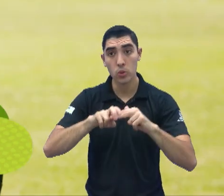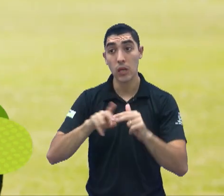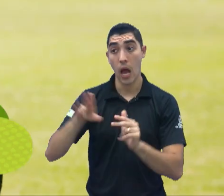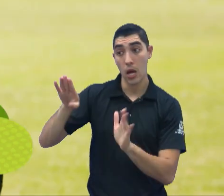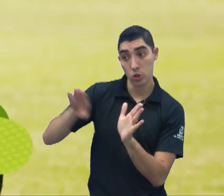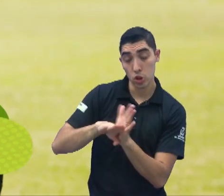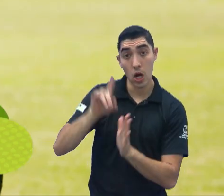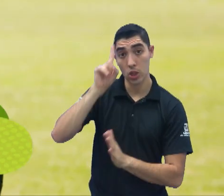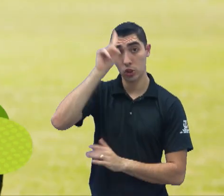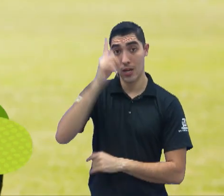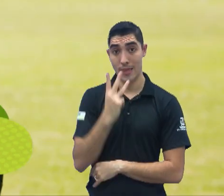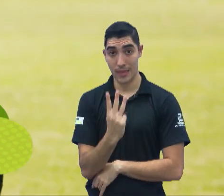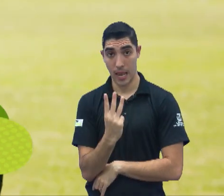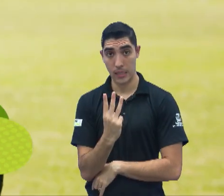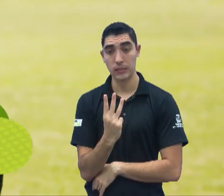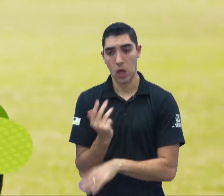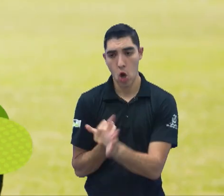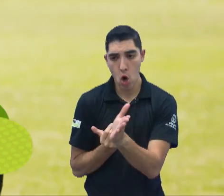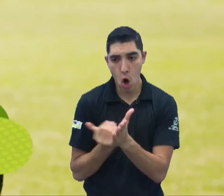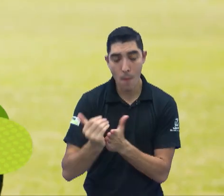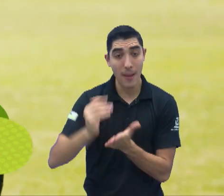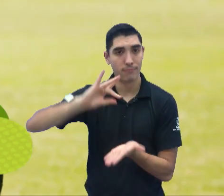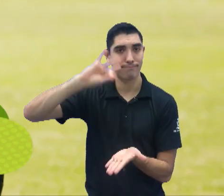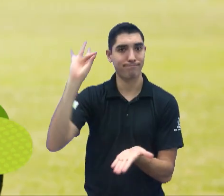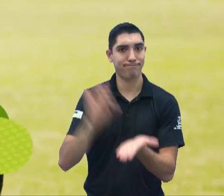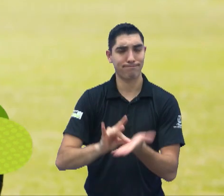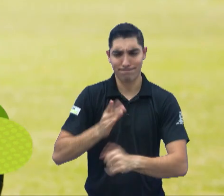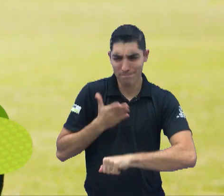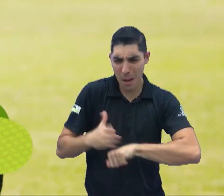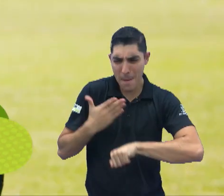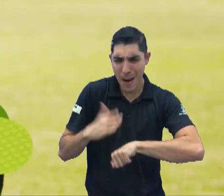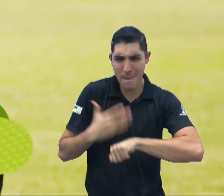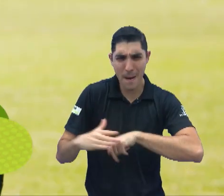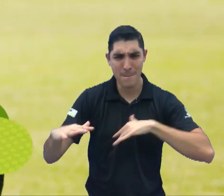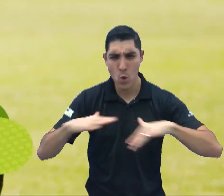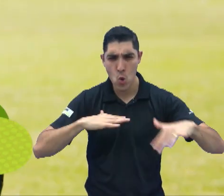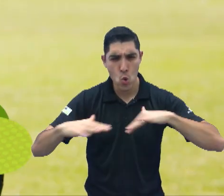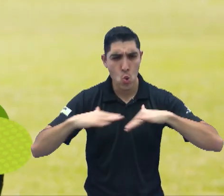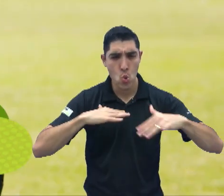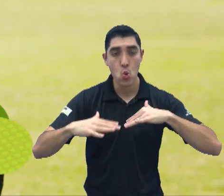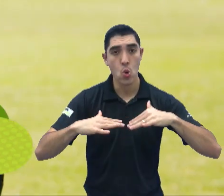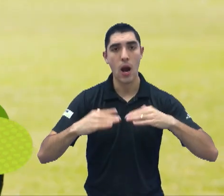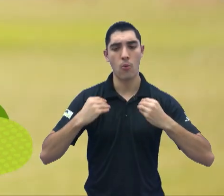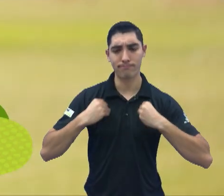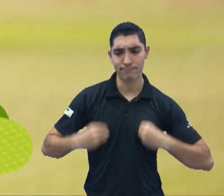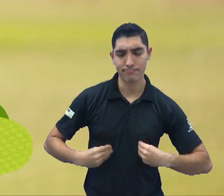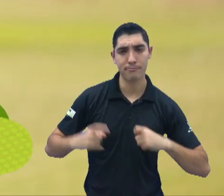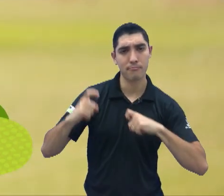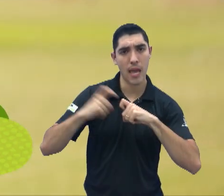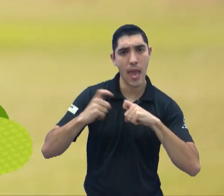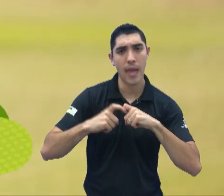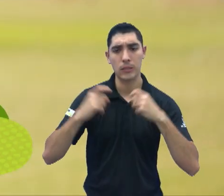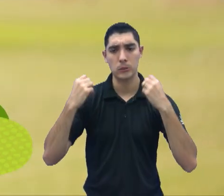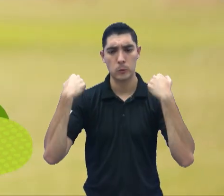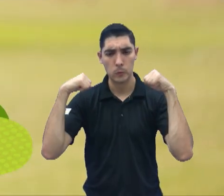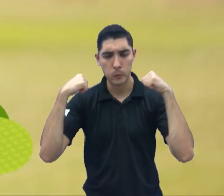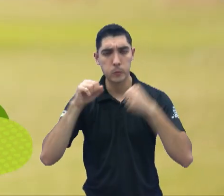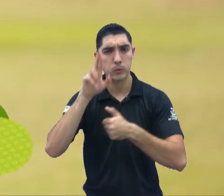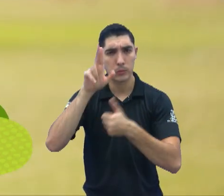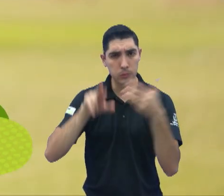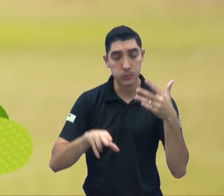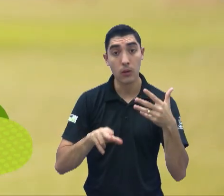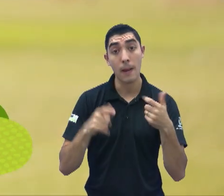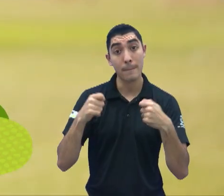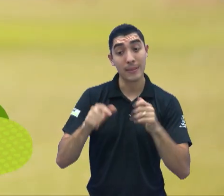aí sim começa de fato a preparação, os exames médicos, enfim, todos os testes que tem que ser feitos, né? Para a